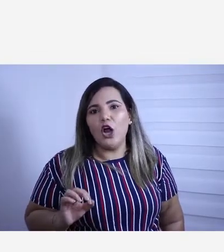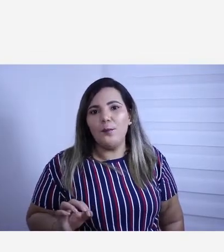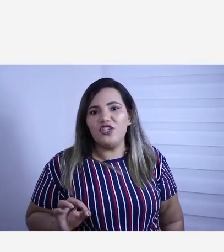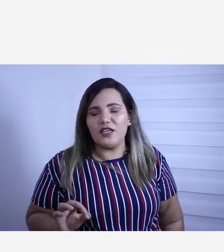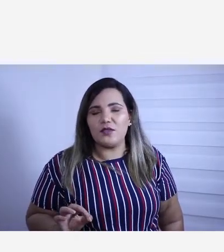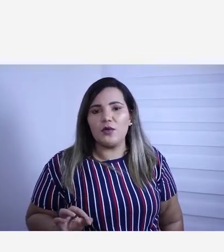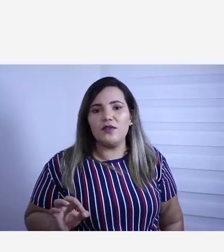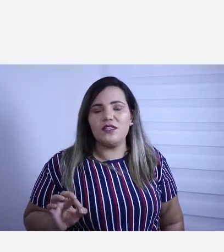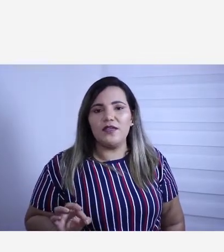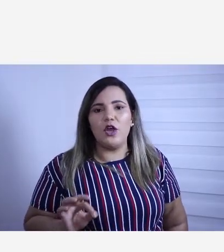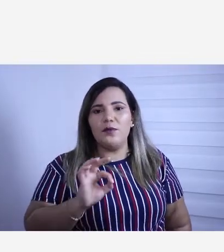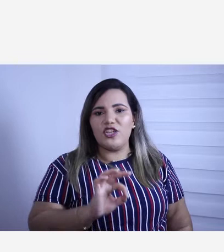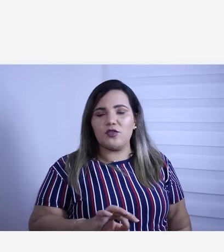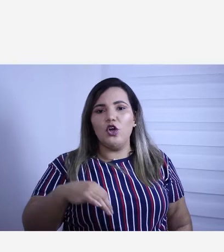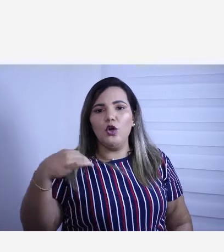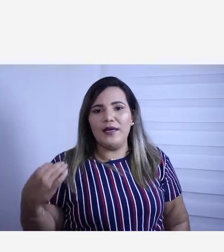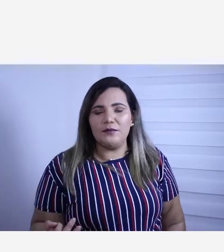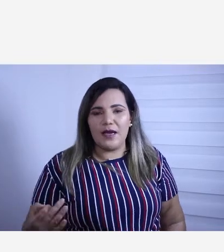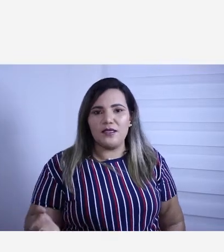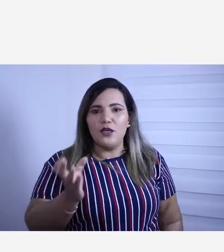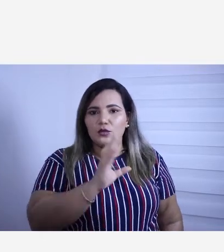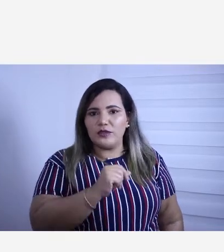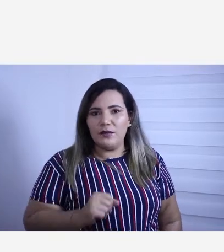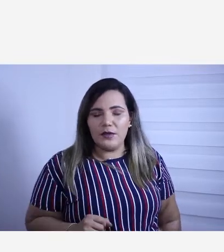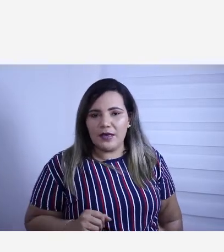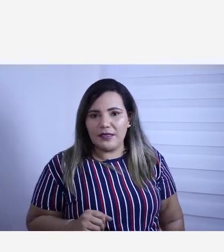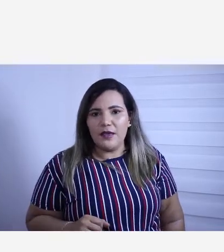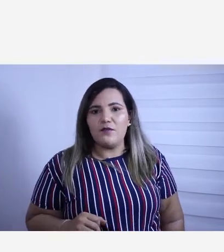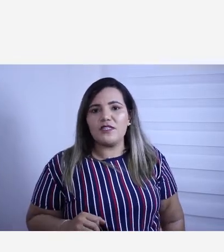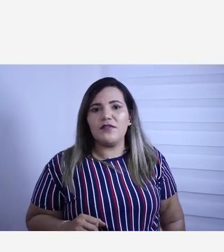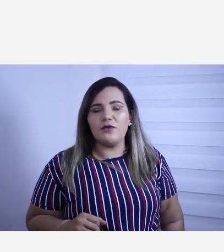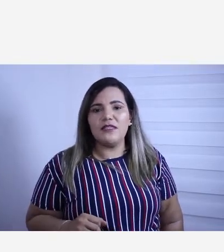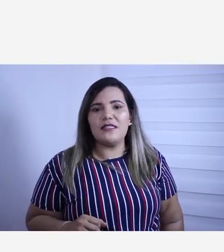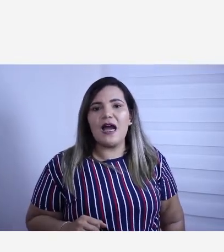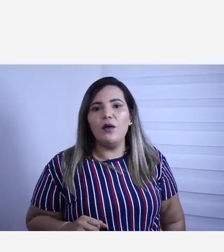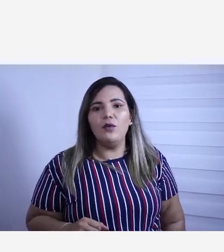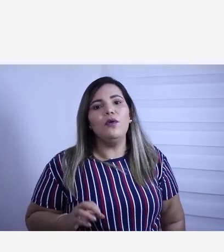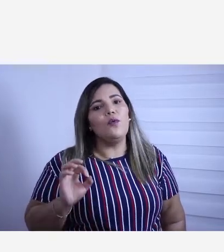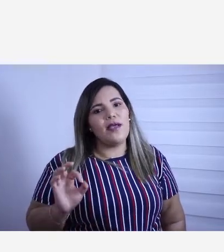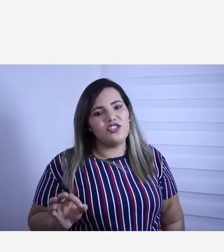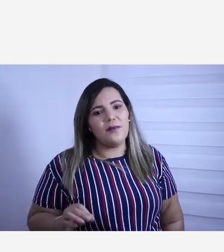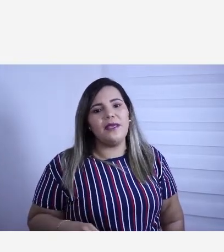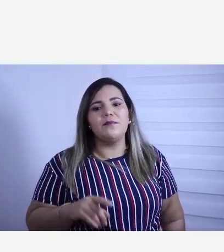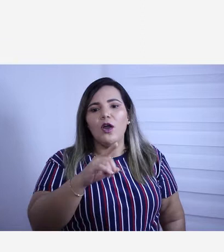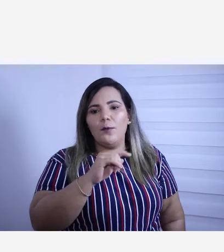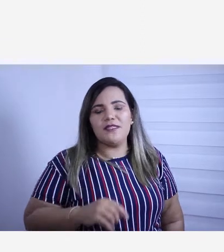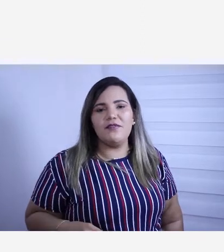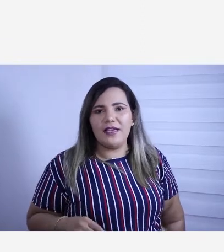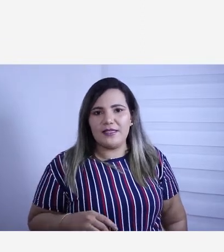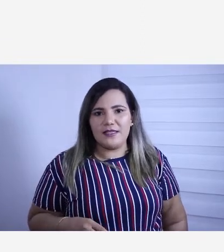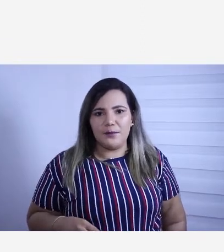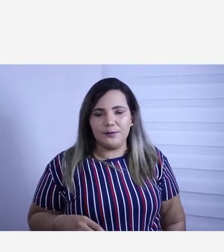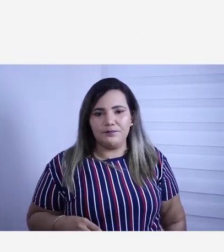utilizado para objetos então quantas vir em objetos ou animais o termino ali você vai utilizar o o edson também